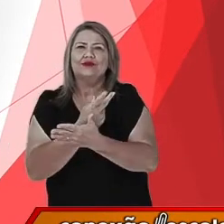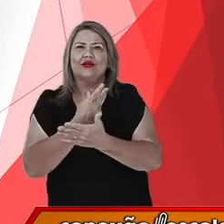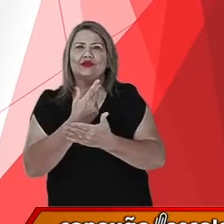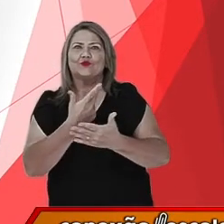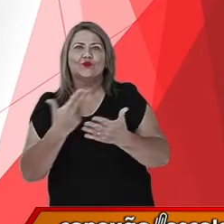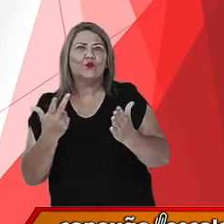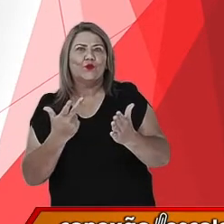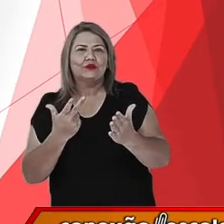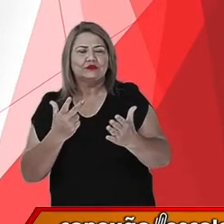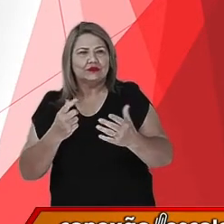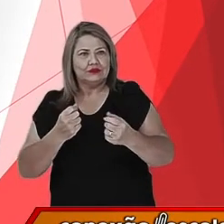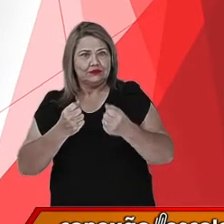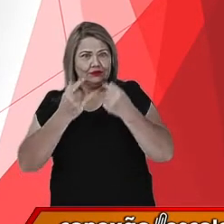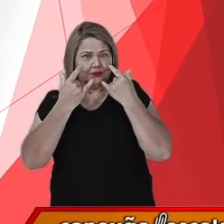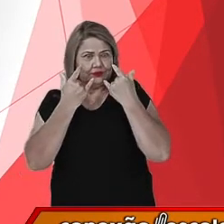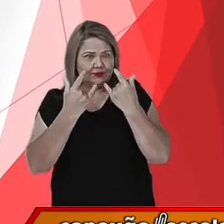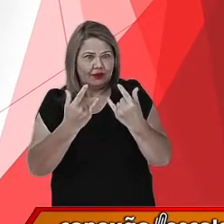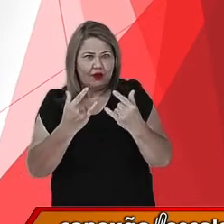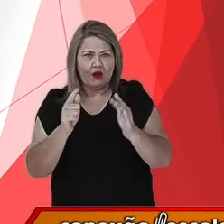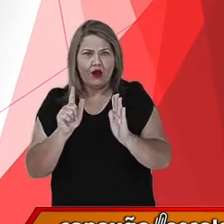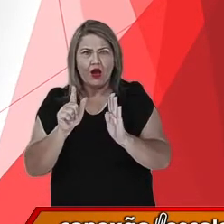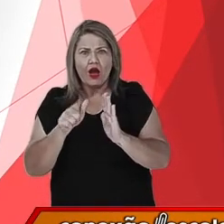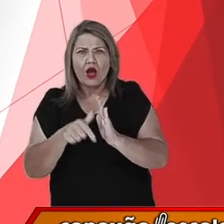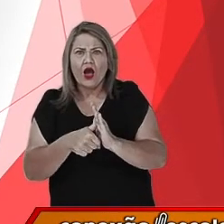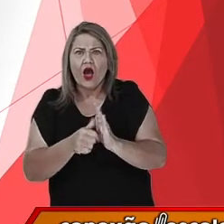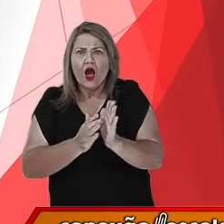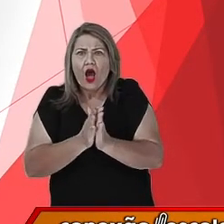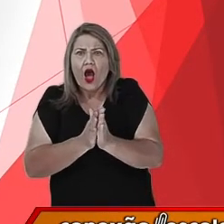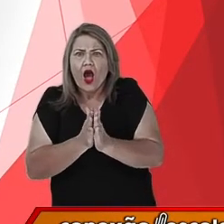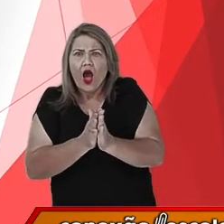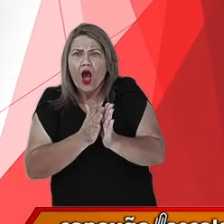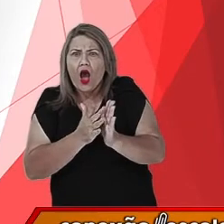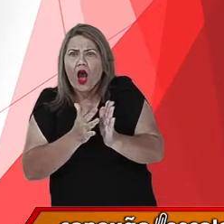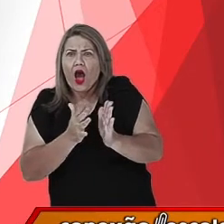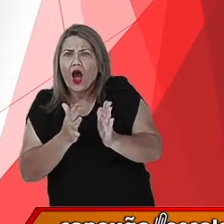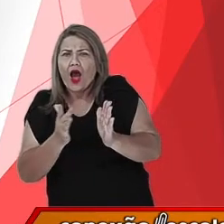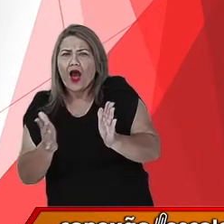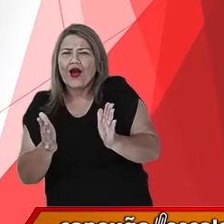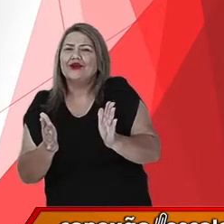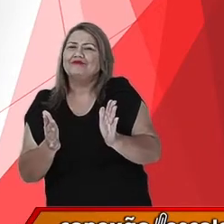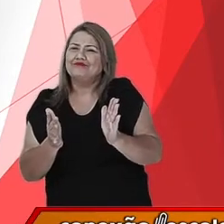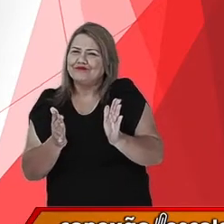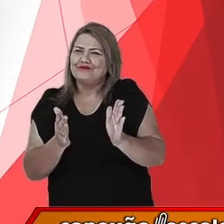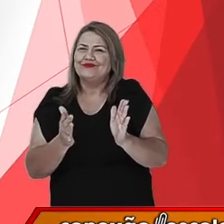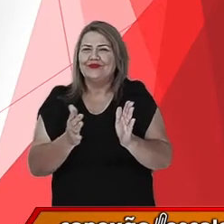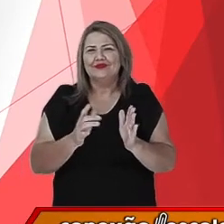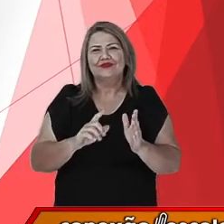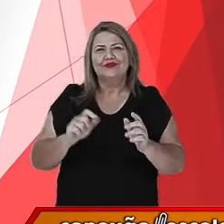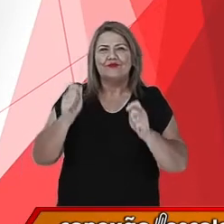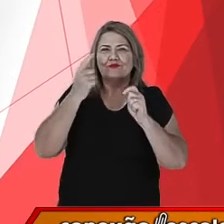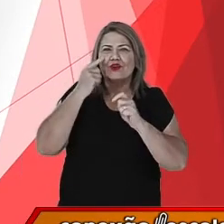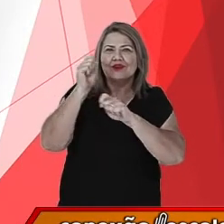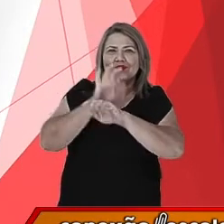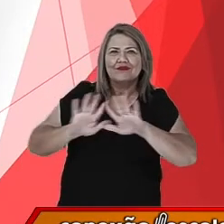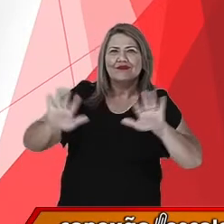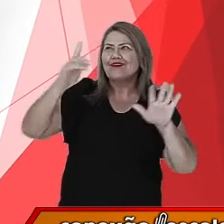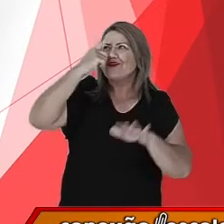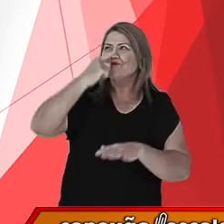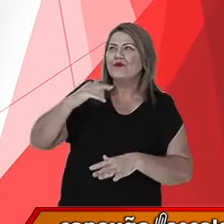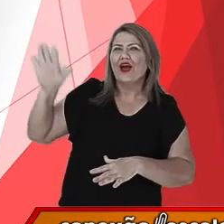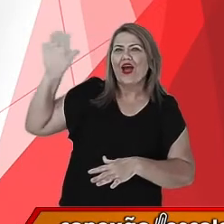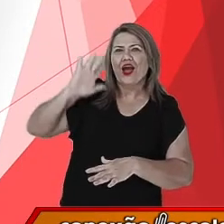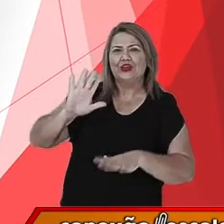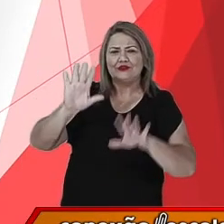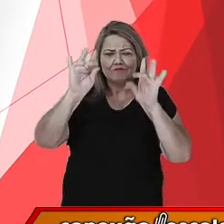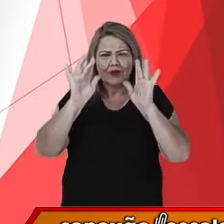nela que retarda a revelação desse mistério. Então, nessas cenas, nós temos algumas descrições,